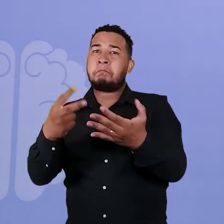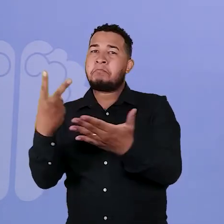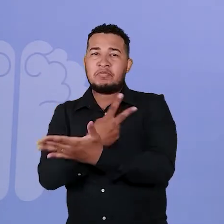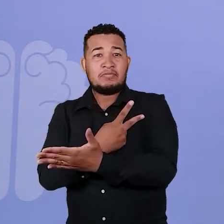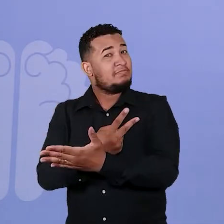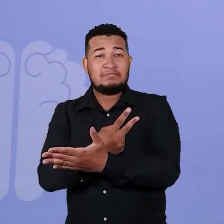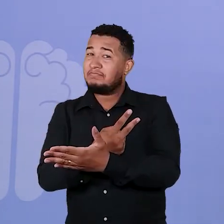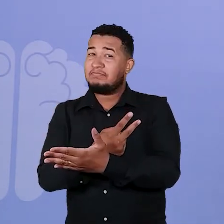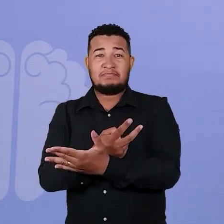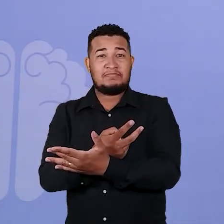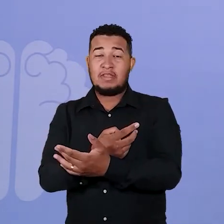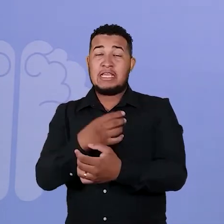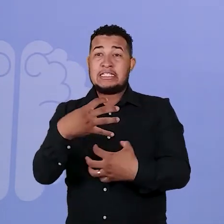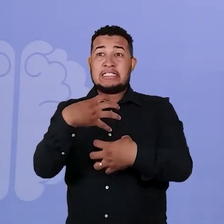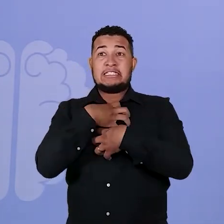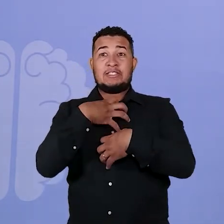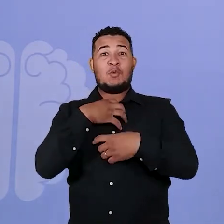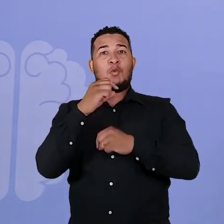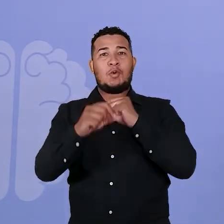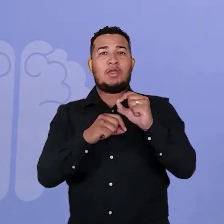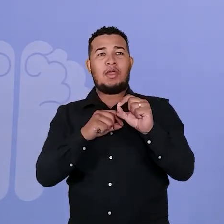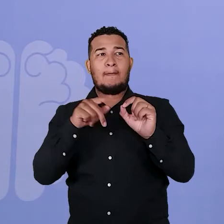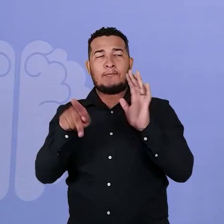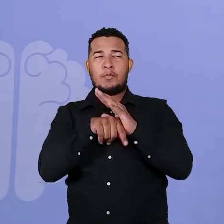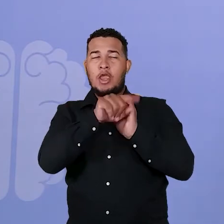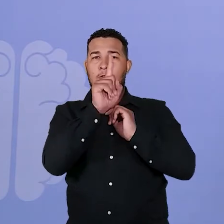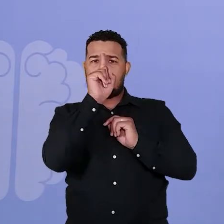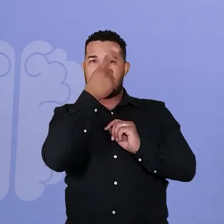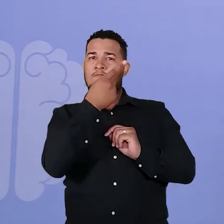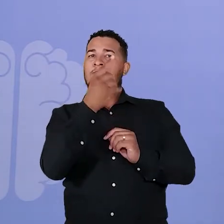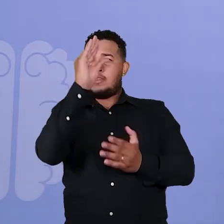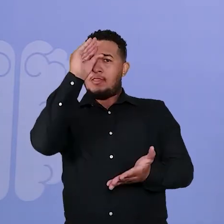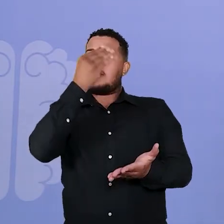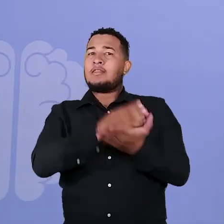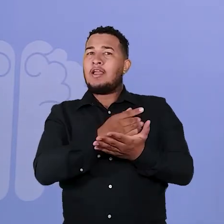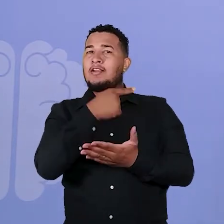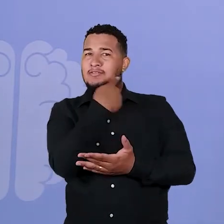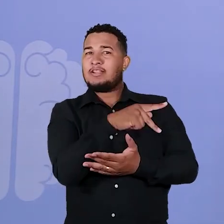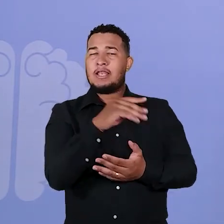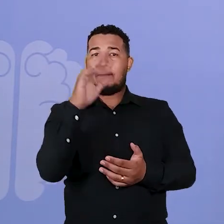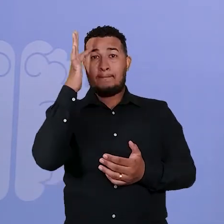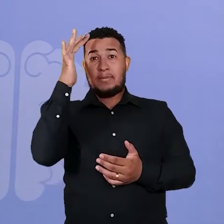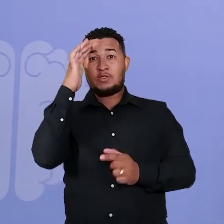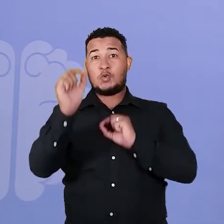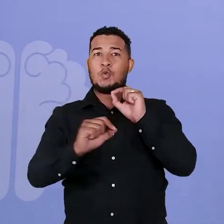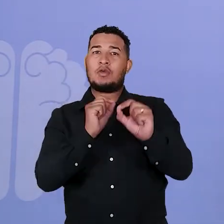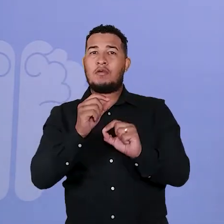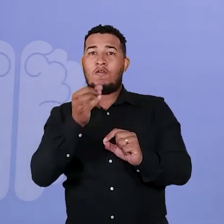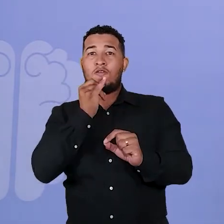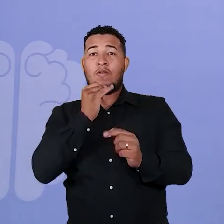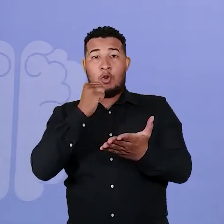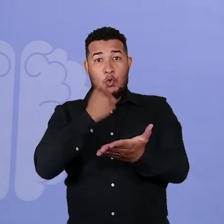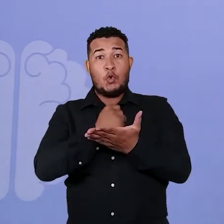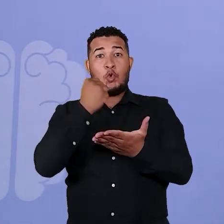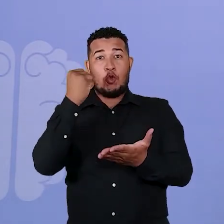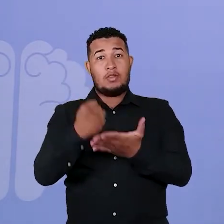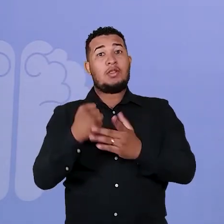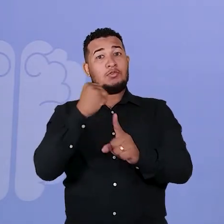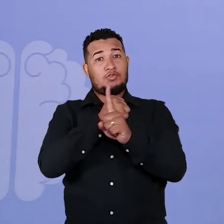não estar sendo cumprido. A sensação, a tese que o Charles Mills vai defender é de que